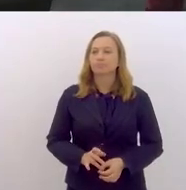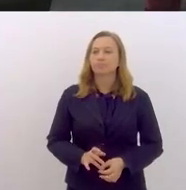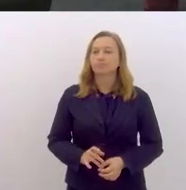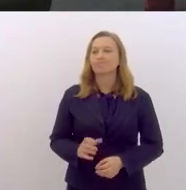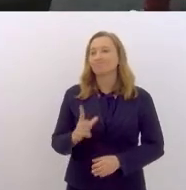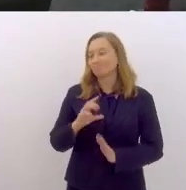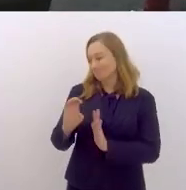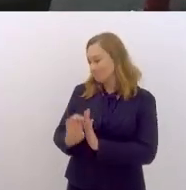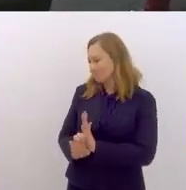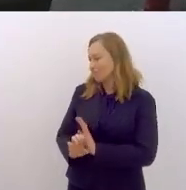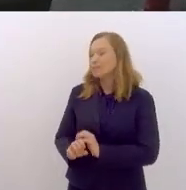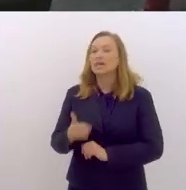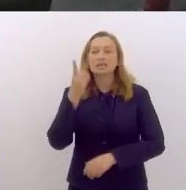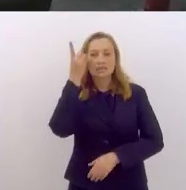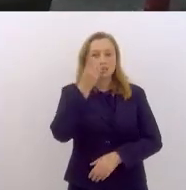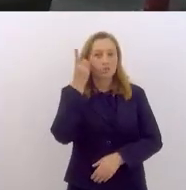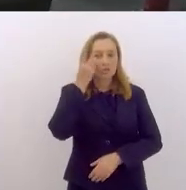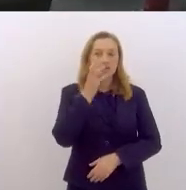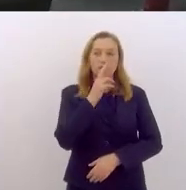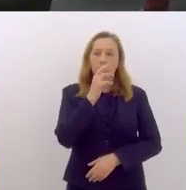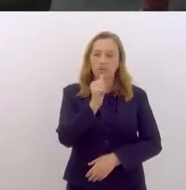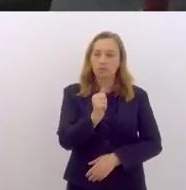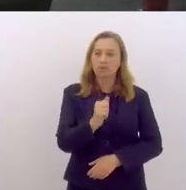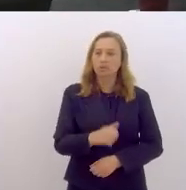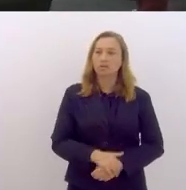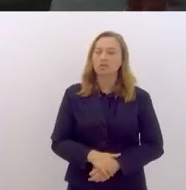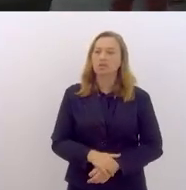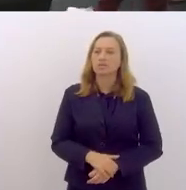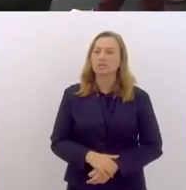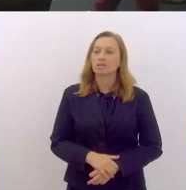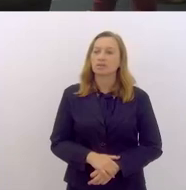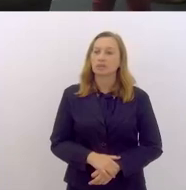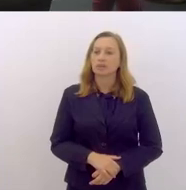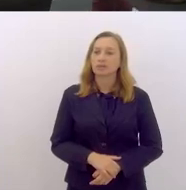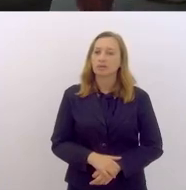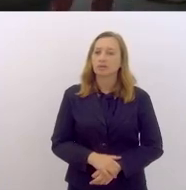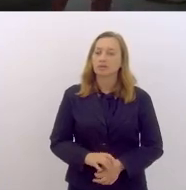Tem emenda. Deputado Rodrigo Amorim.